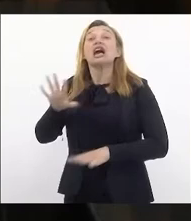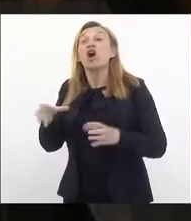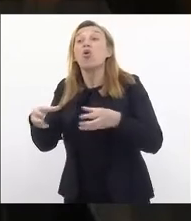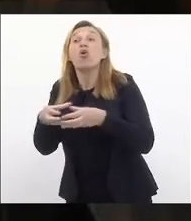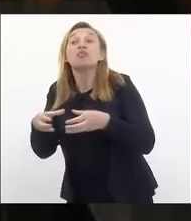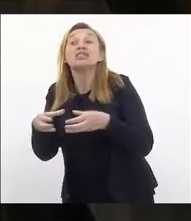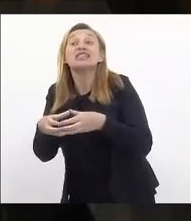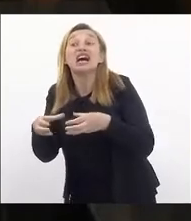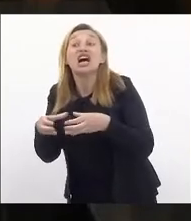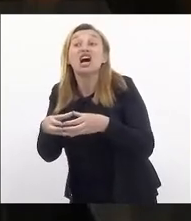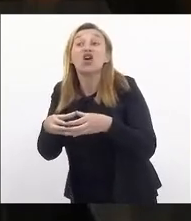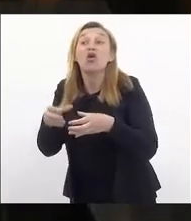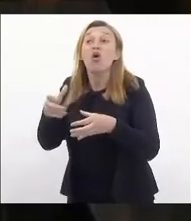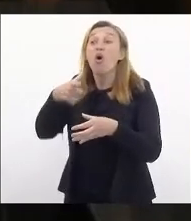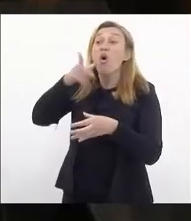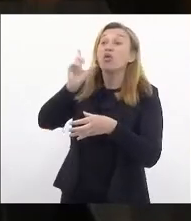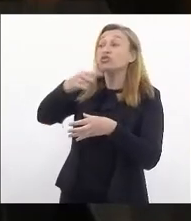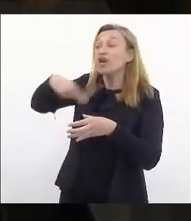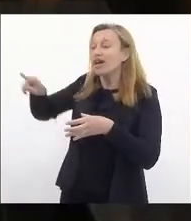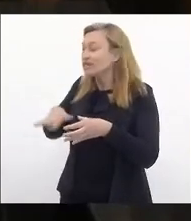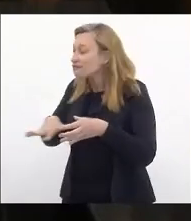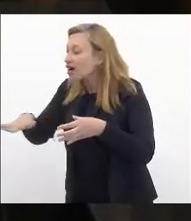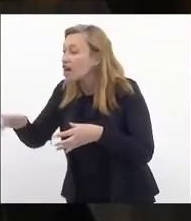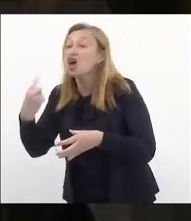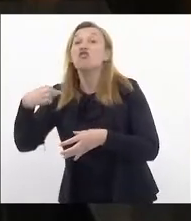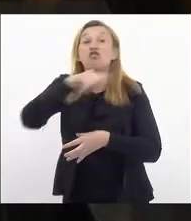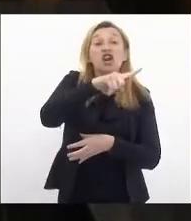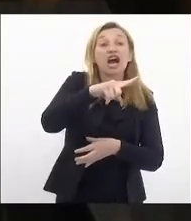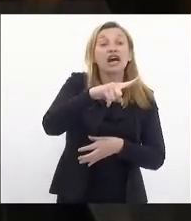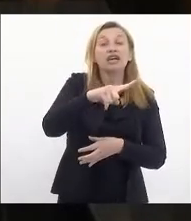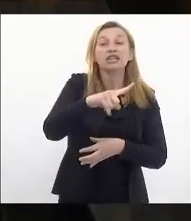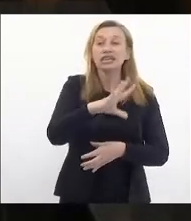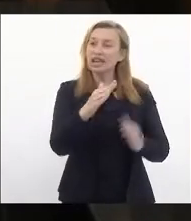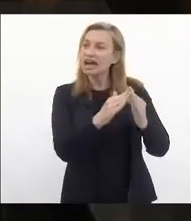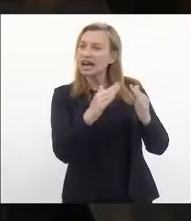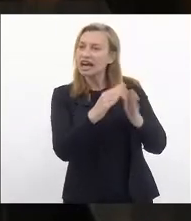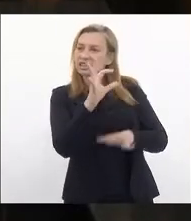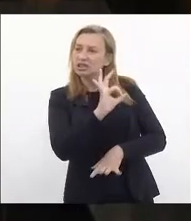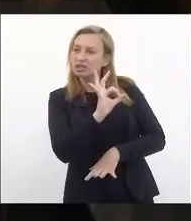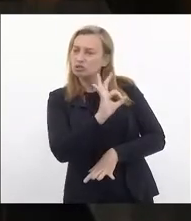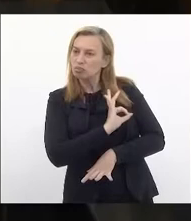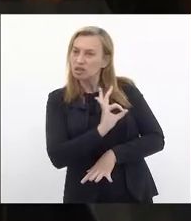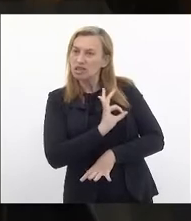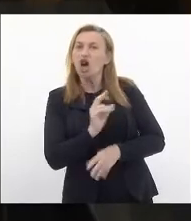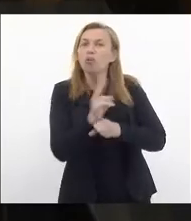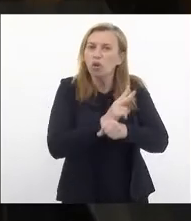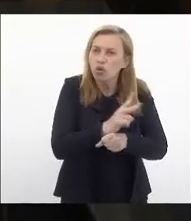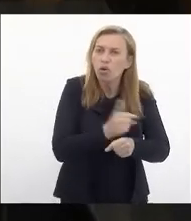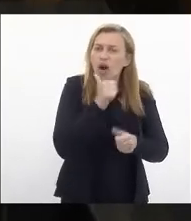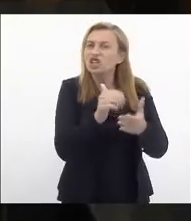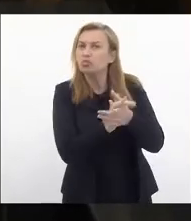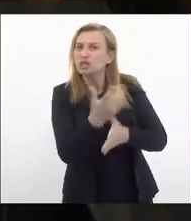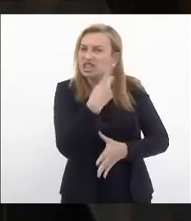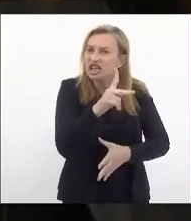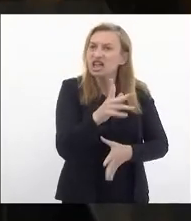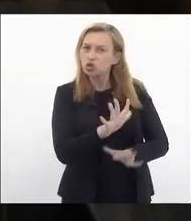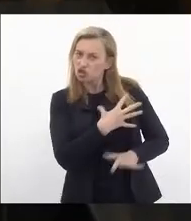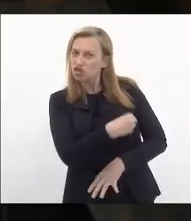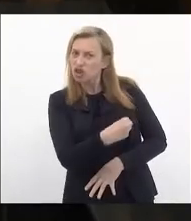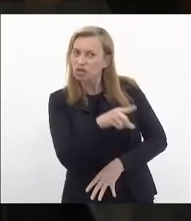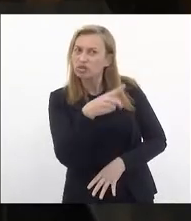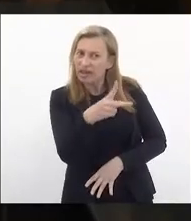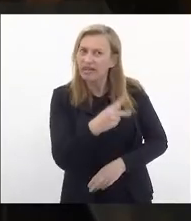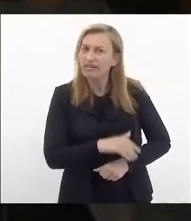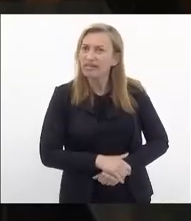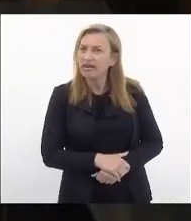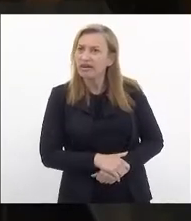que estava lá ontem no salgueiro foi na casa do sargento Leandro procurou a esposa do sargento Leandro os filhos do sargento